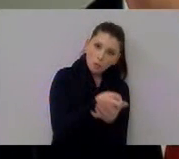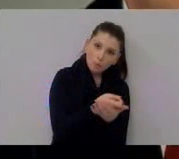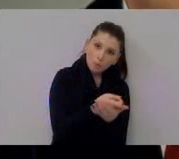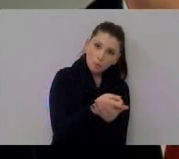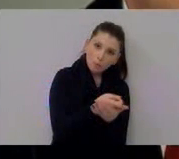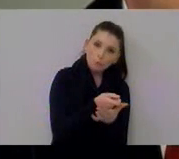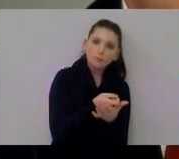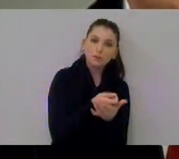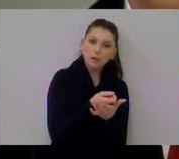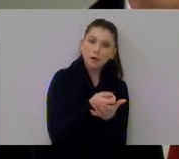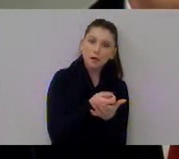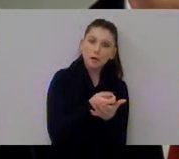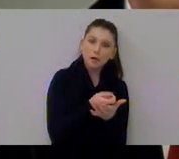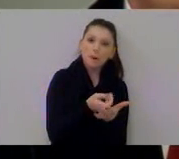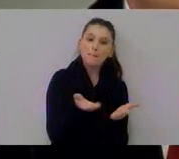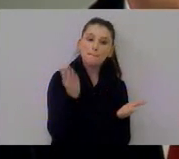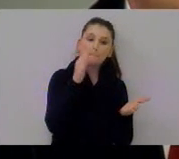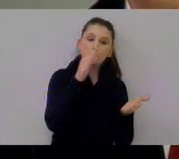ênfase a questão